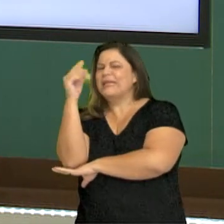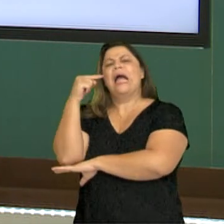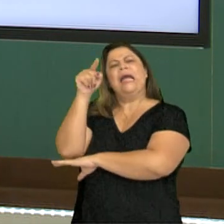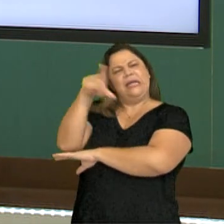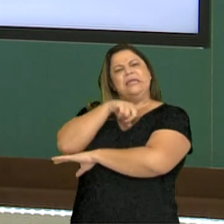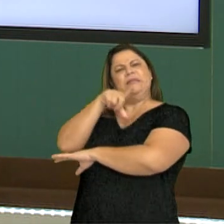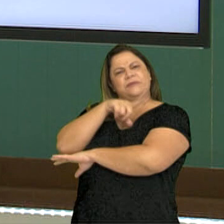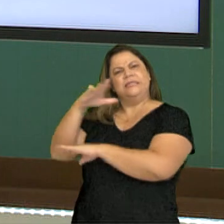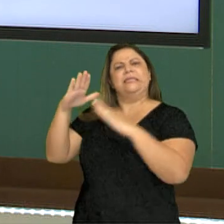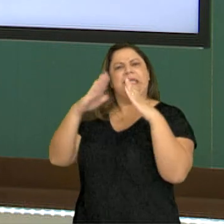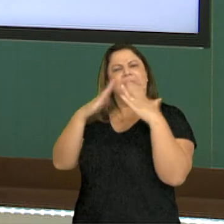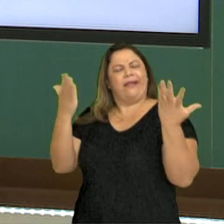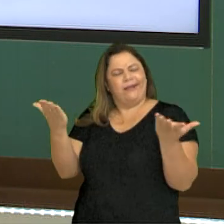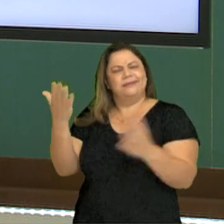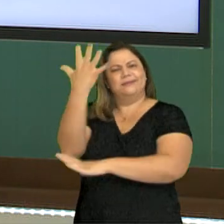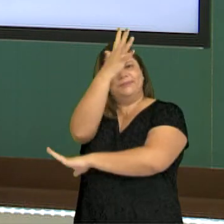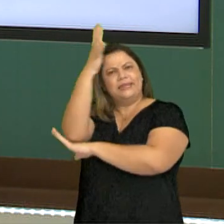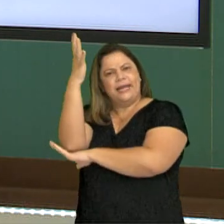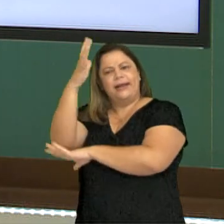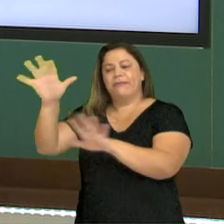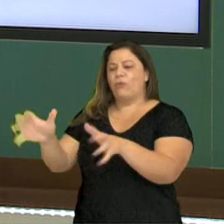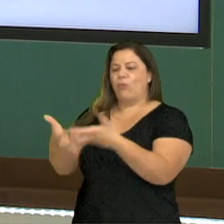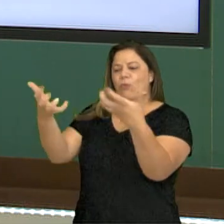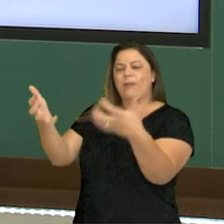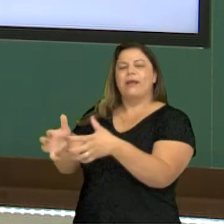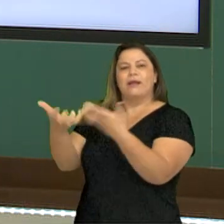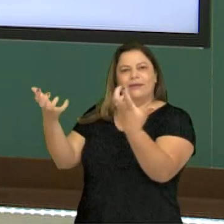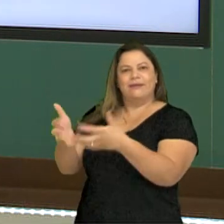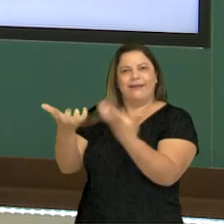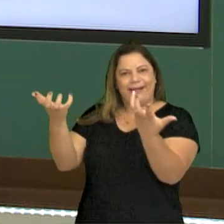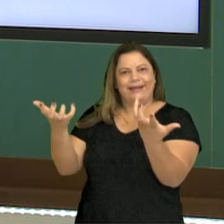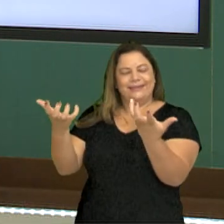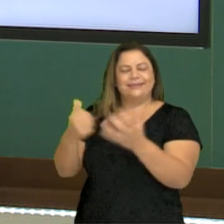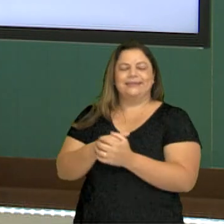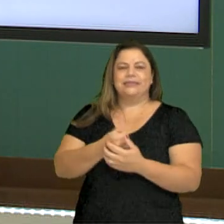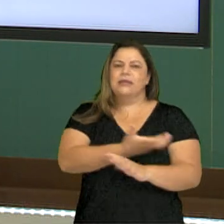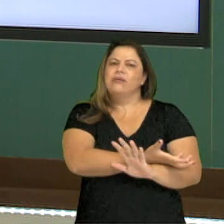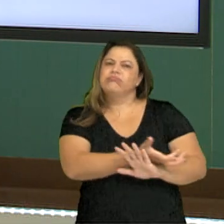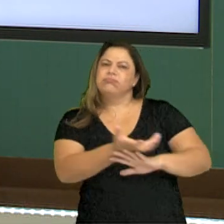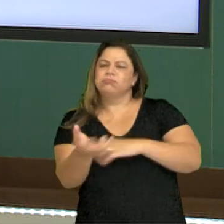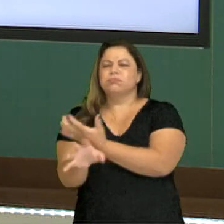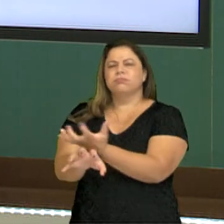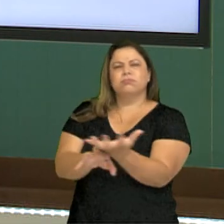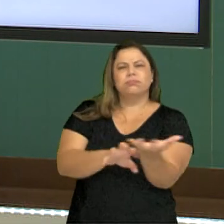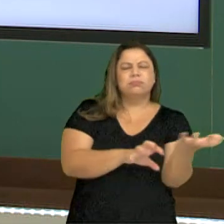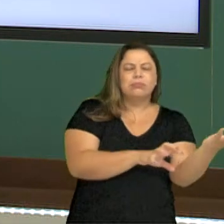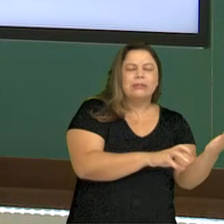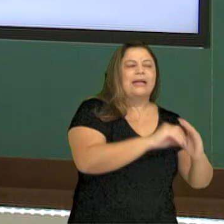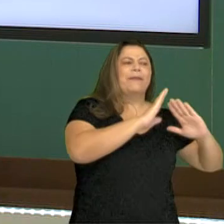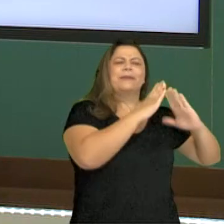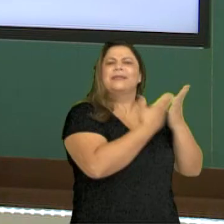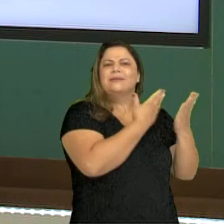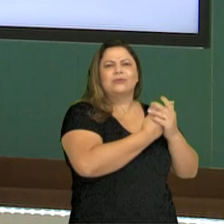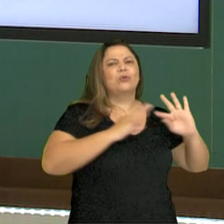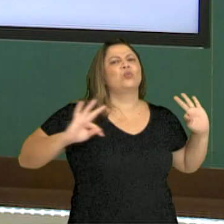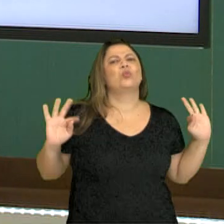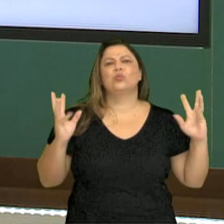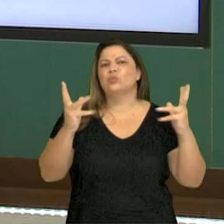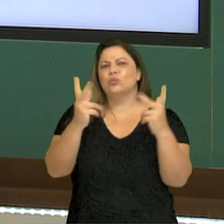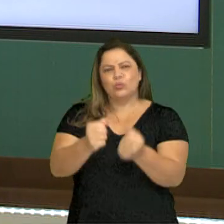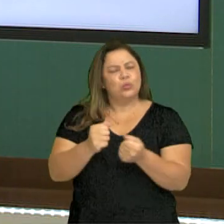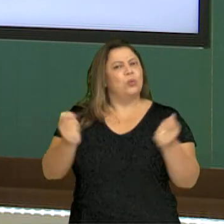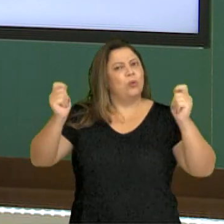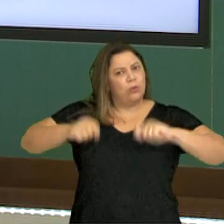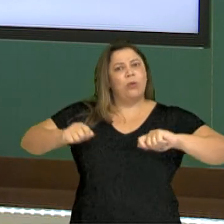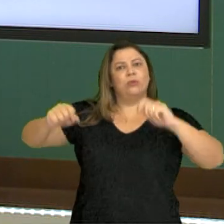quintal, um pé de alface lá na hortinha da sua casa e a grama lá do jardim da escola, todas são plantas que realizam um